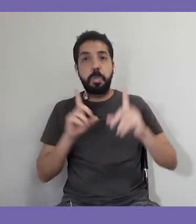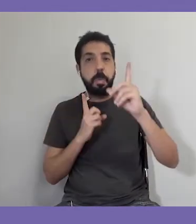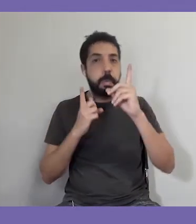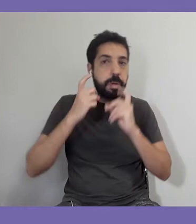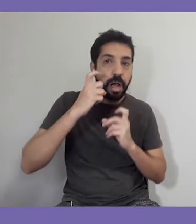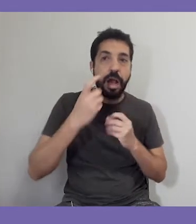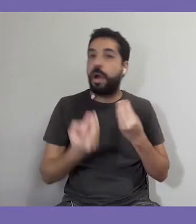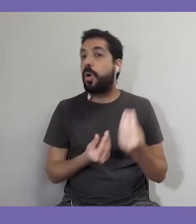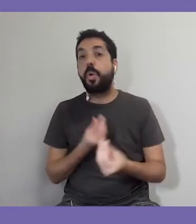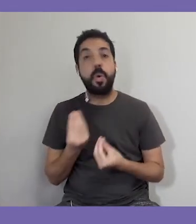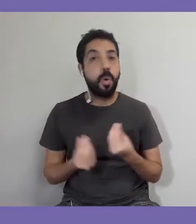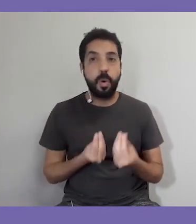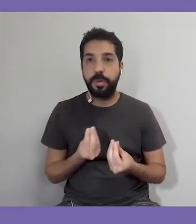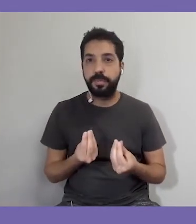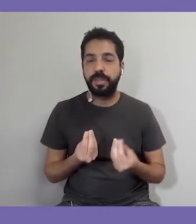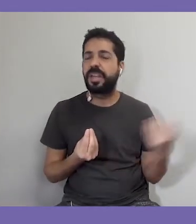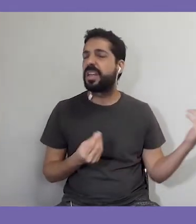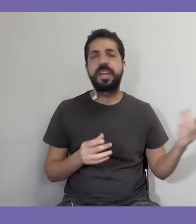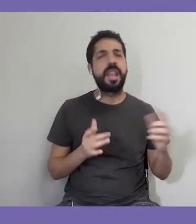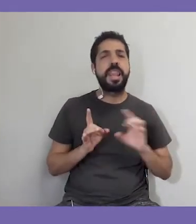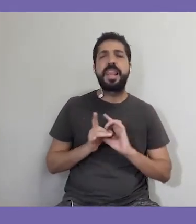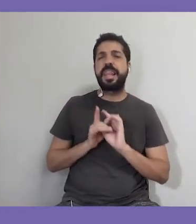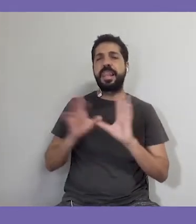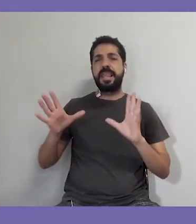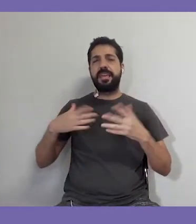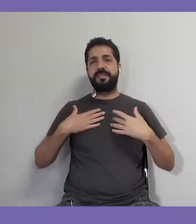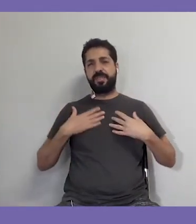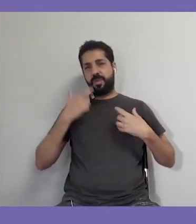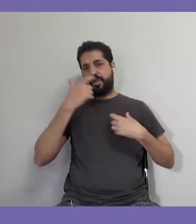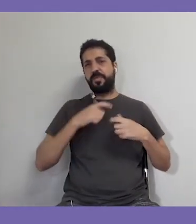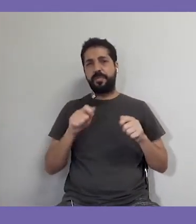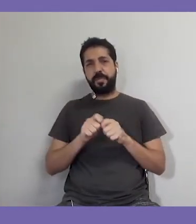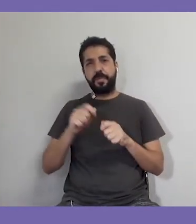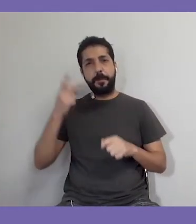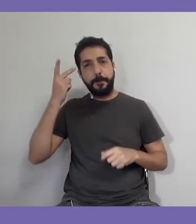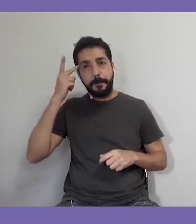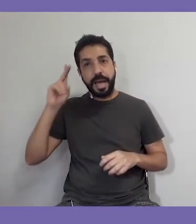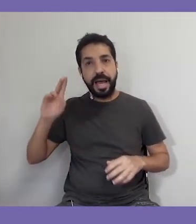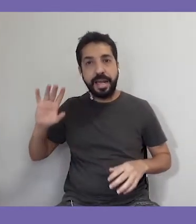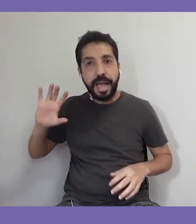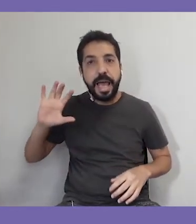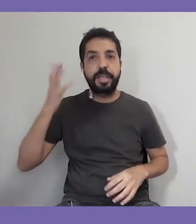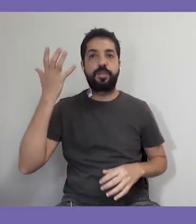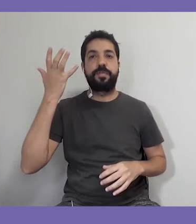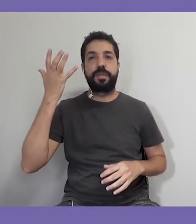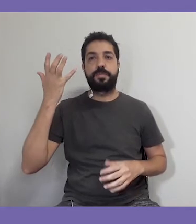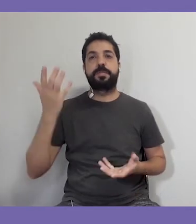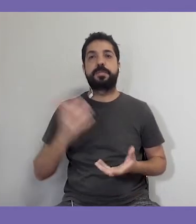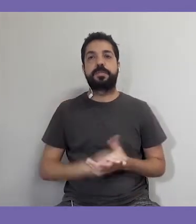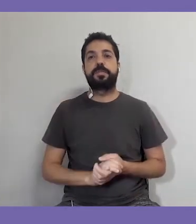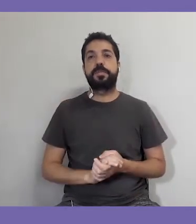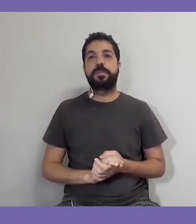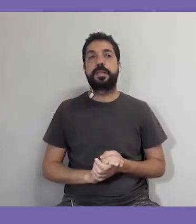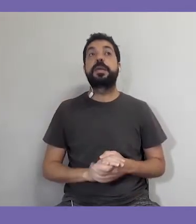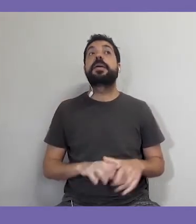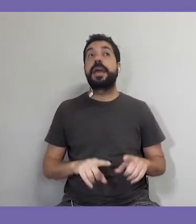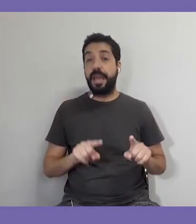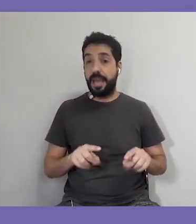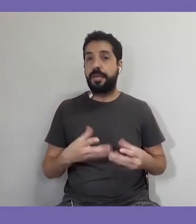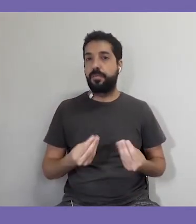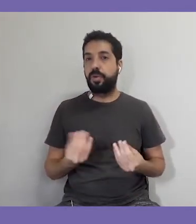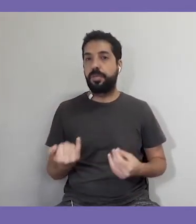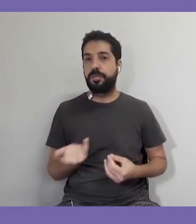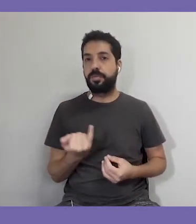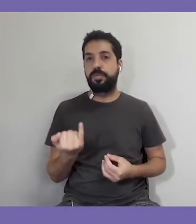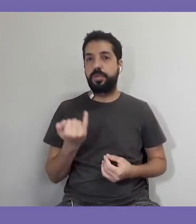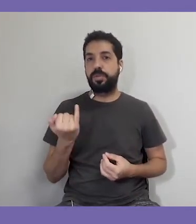tuas reações e tal, não sei o quê. Me deixando muito livre para tomar essas decisões. Mas foram, assim, de